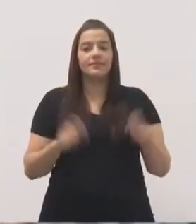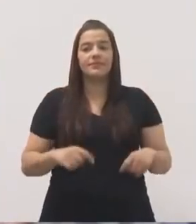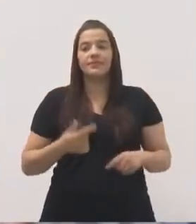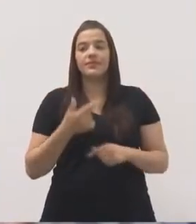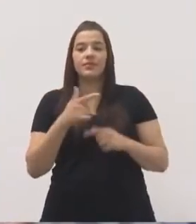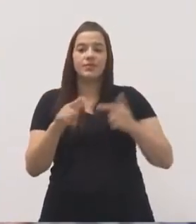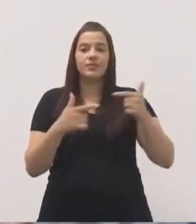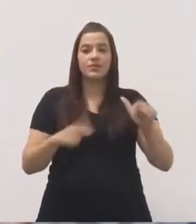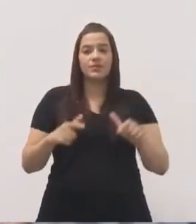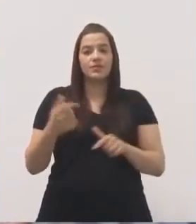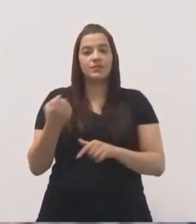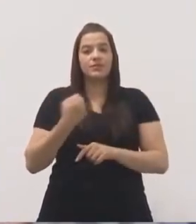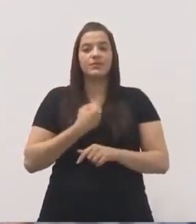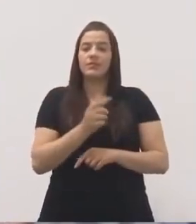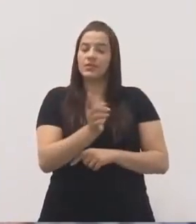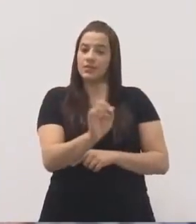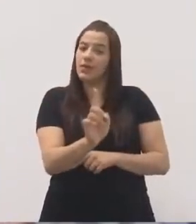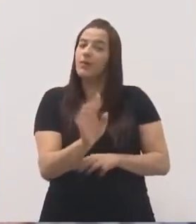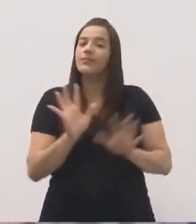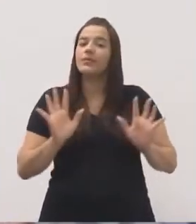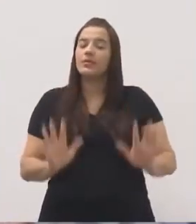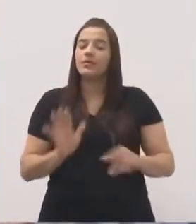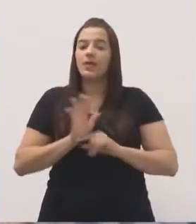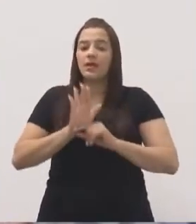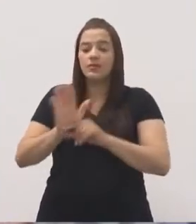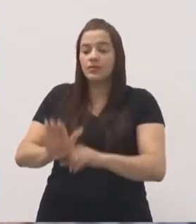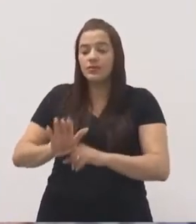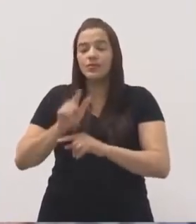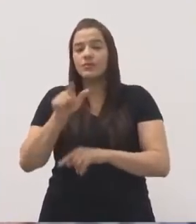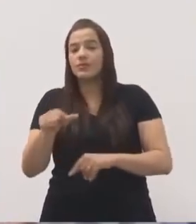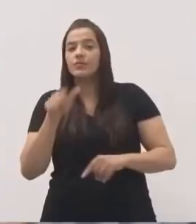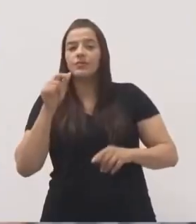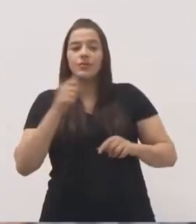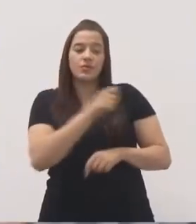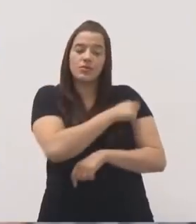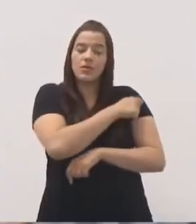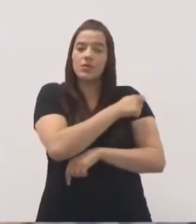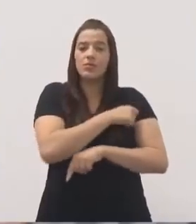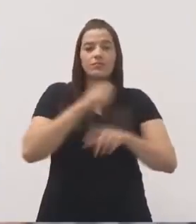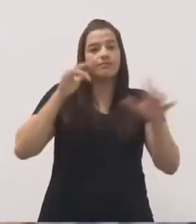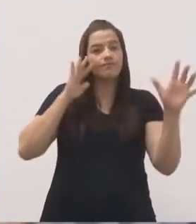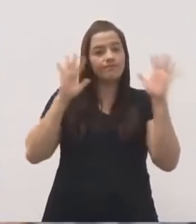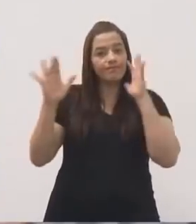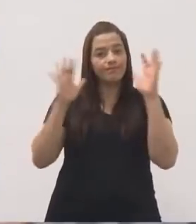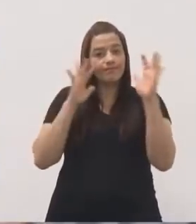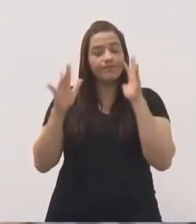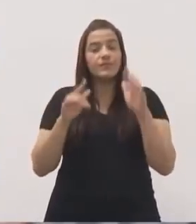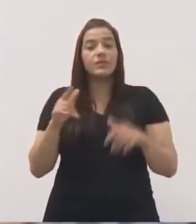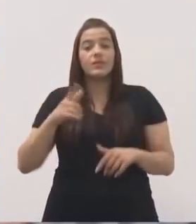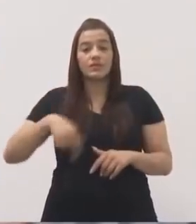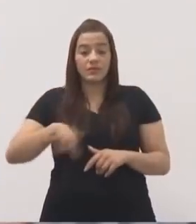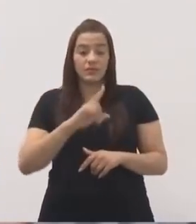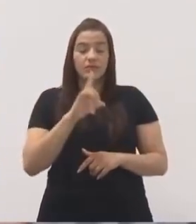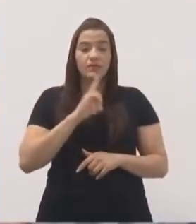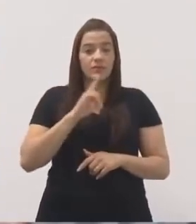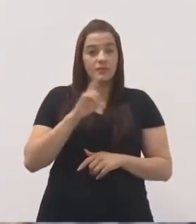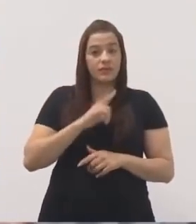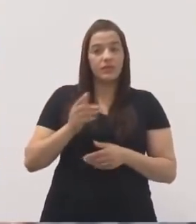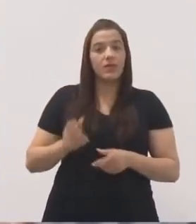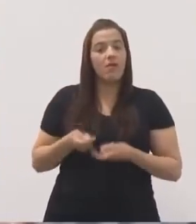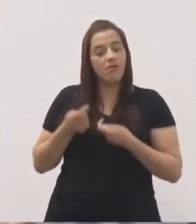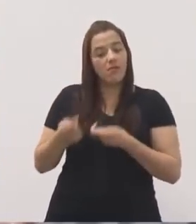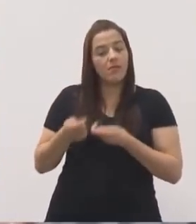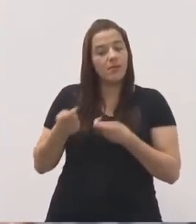me matem, nossos alunos refletir. Eles levam muitos alunos nossos provocam,